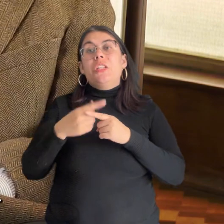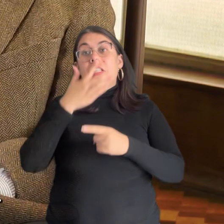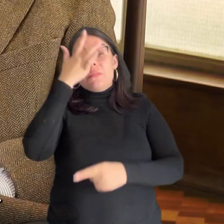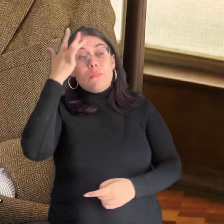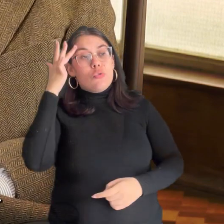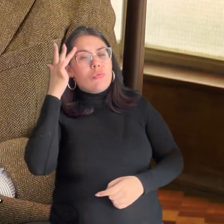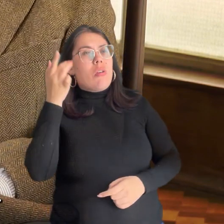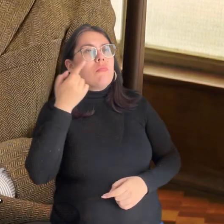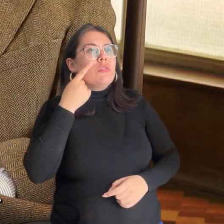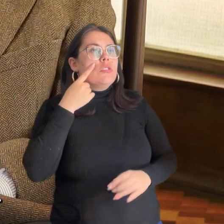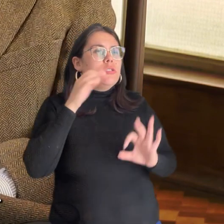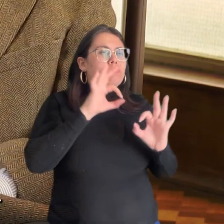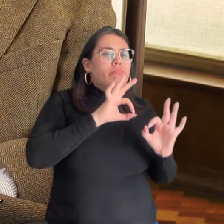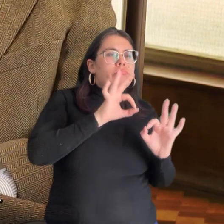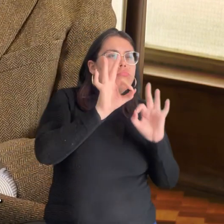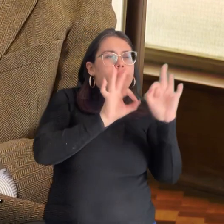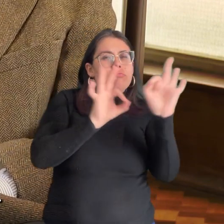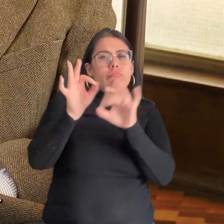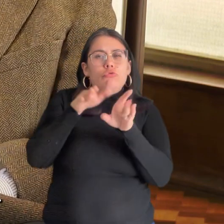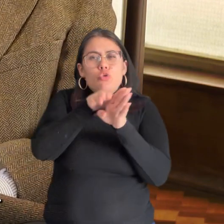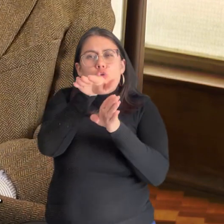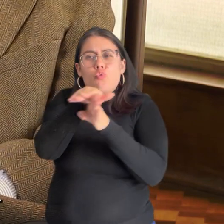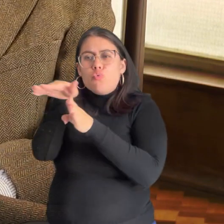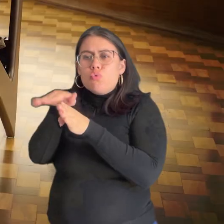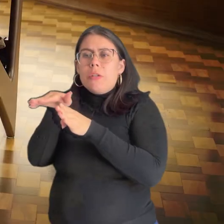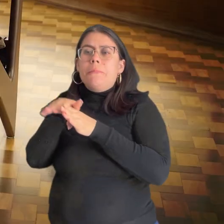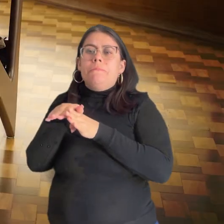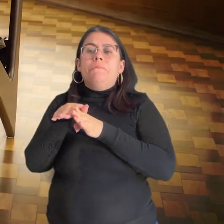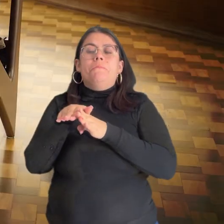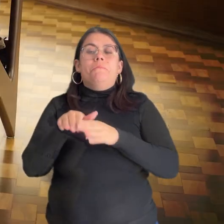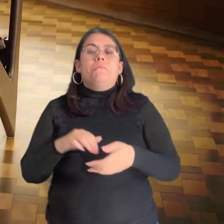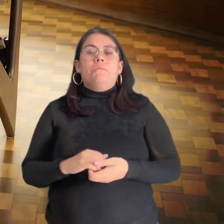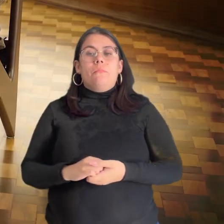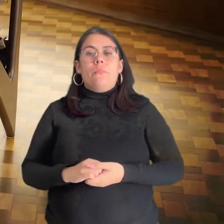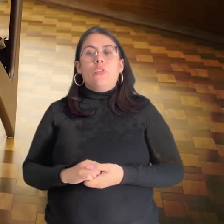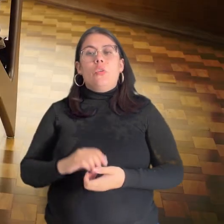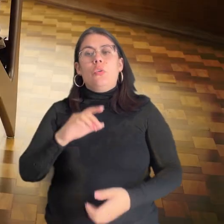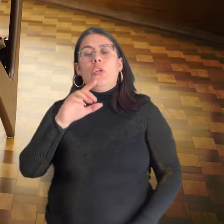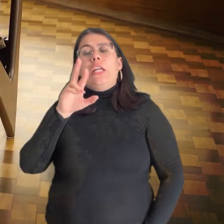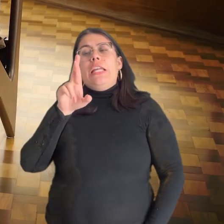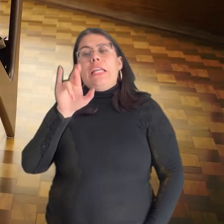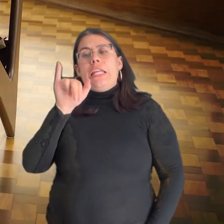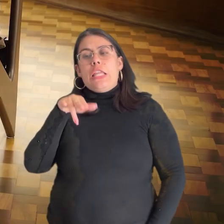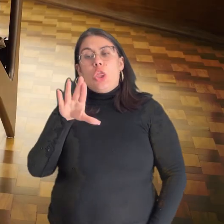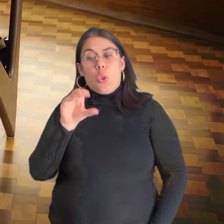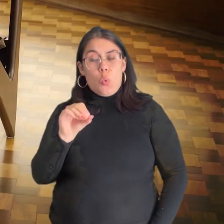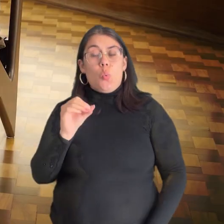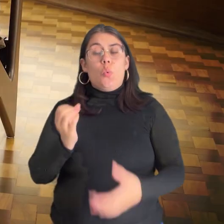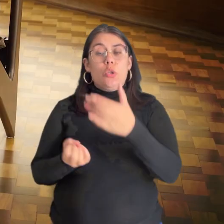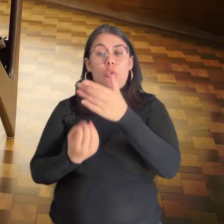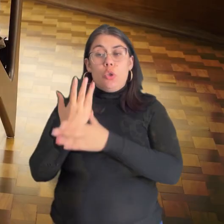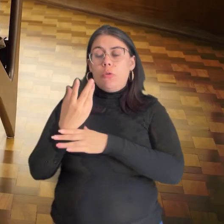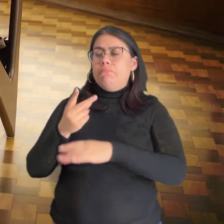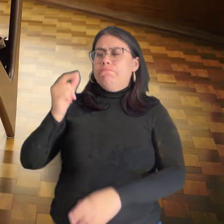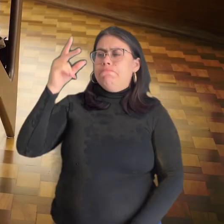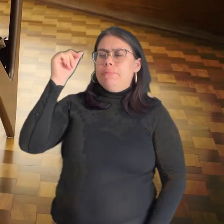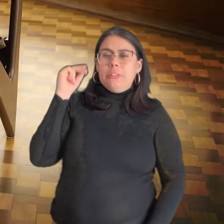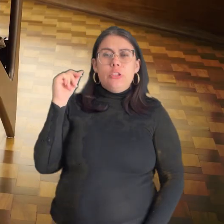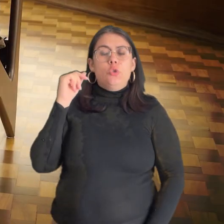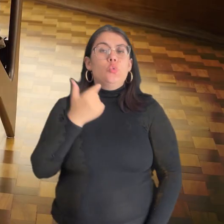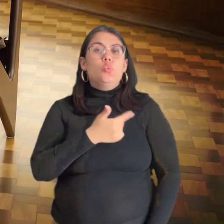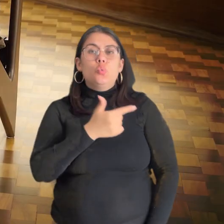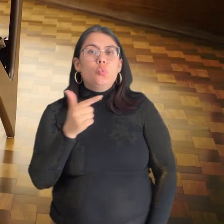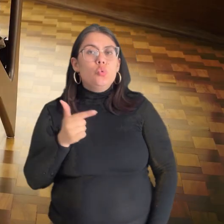dos consultores que fizeram esse trabalho, né? O Dr. Rino, quando ele projetou,